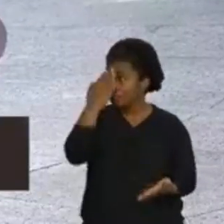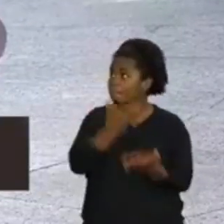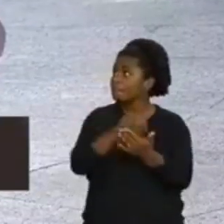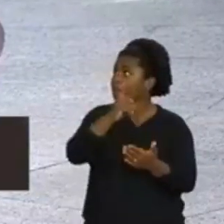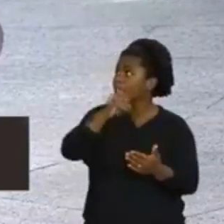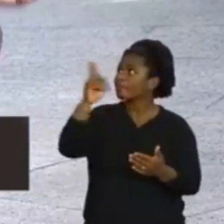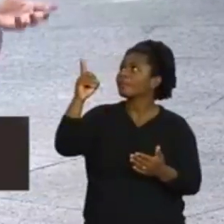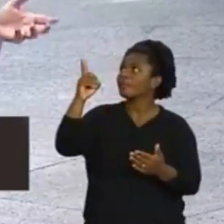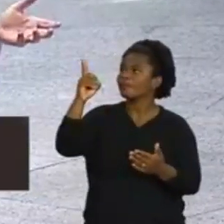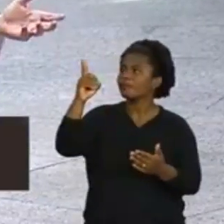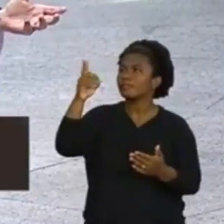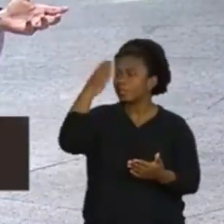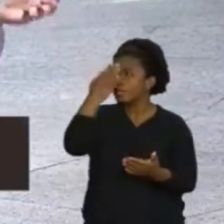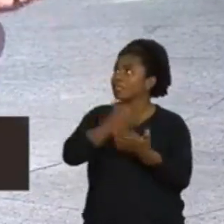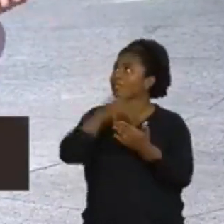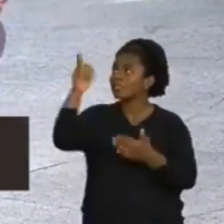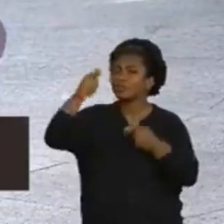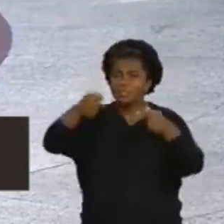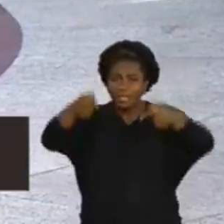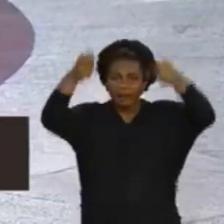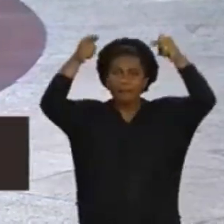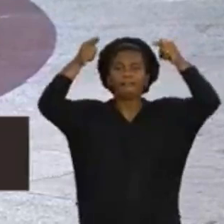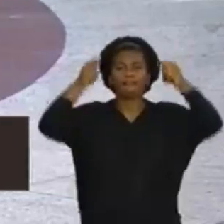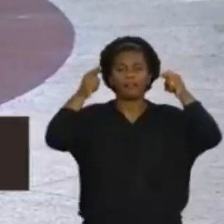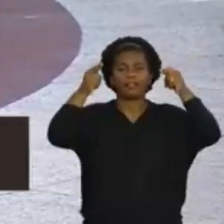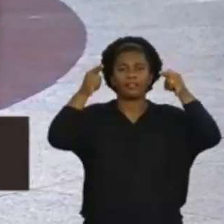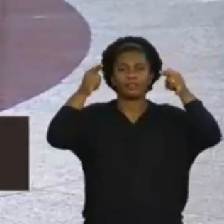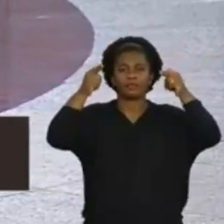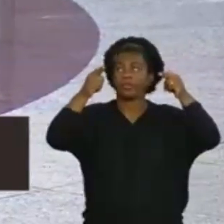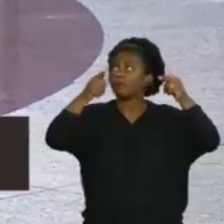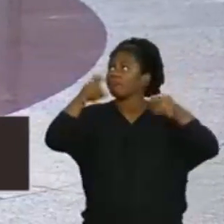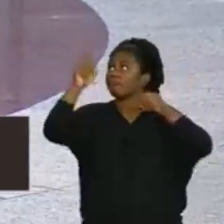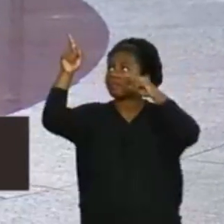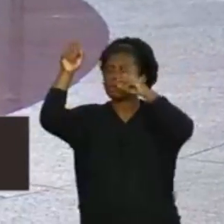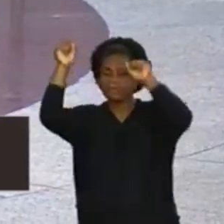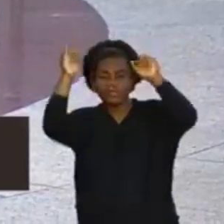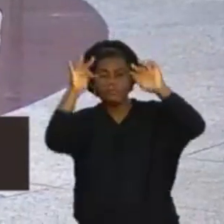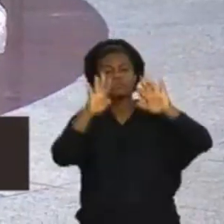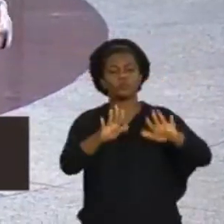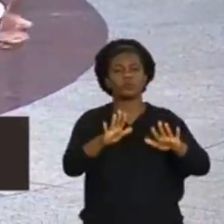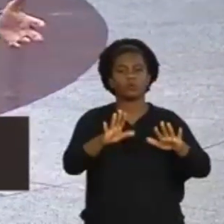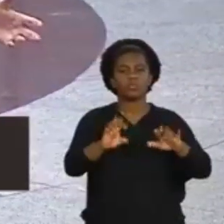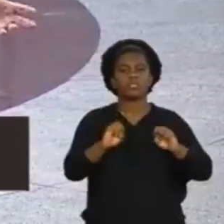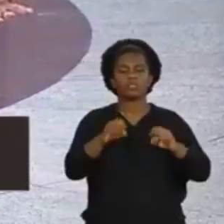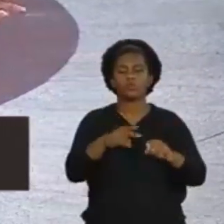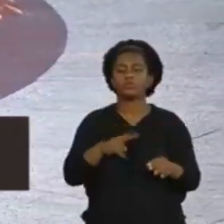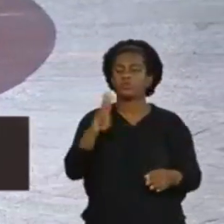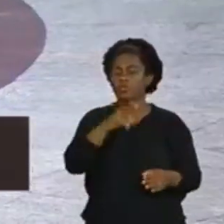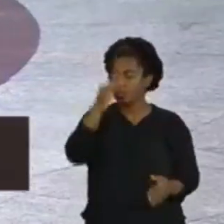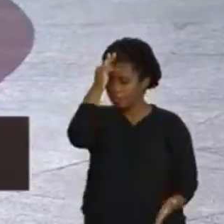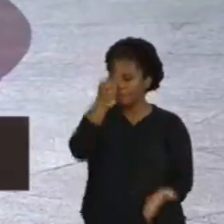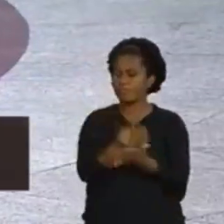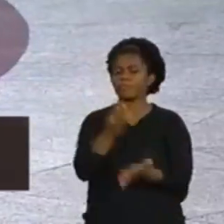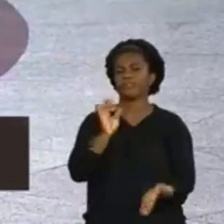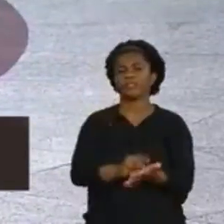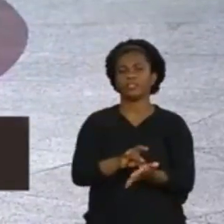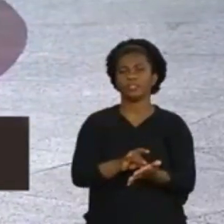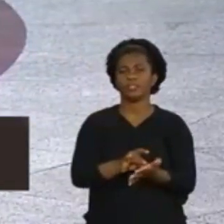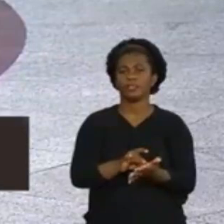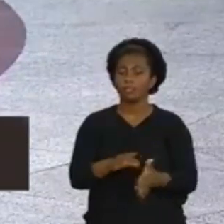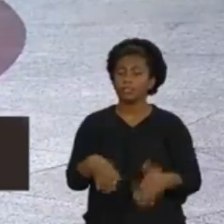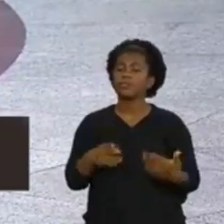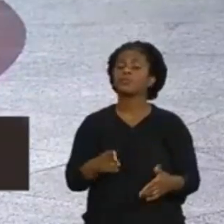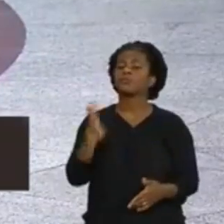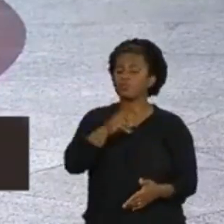Ele recompensa quando nós manifestamos essa fé. Manifeste essa fé agora e você vai ver Deus mudar a sua